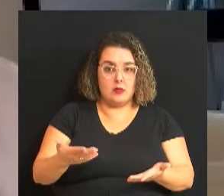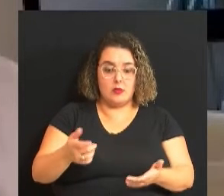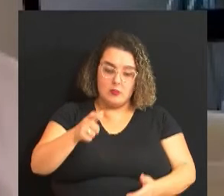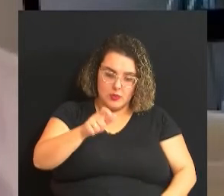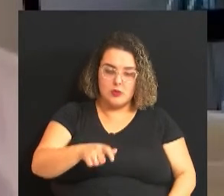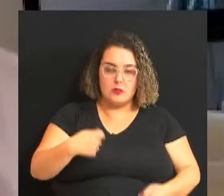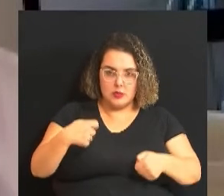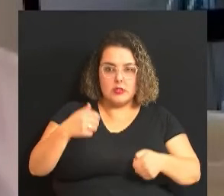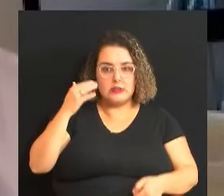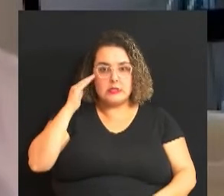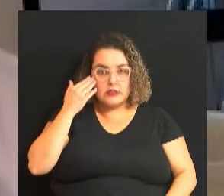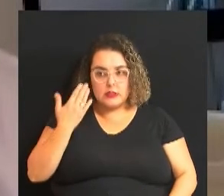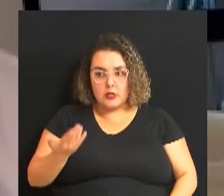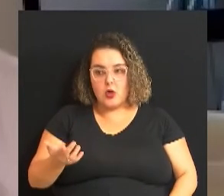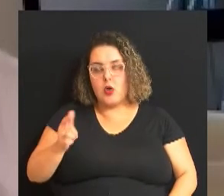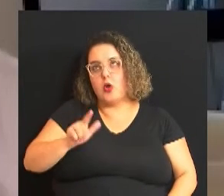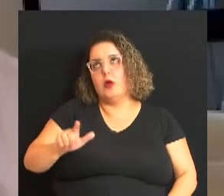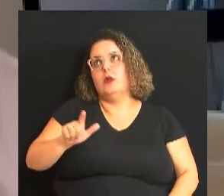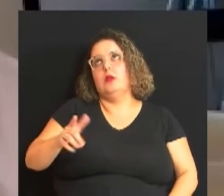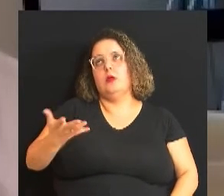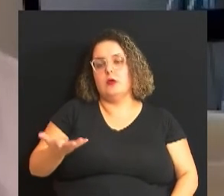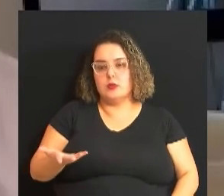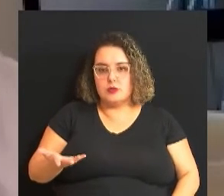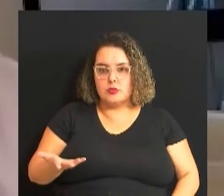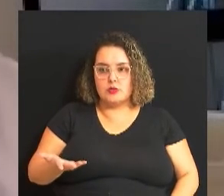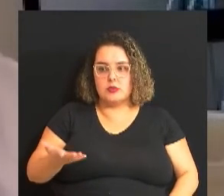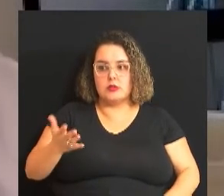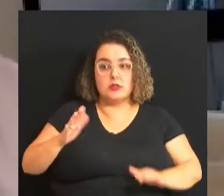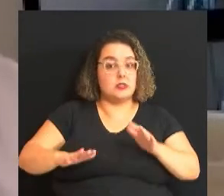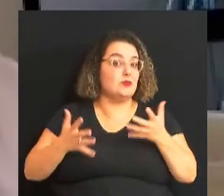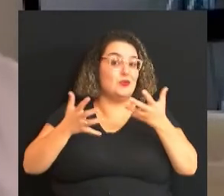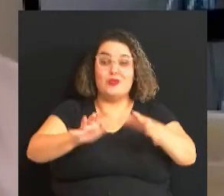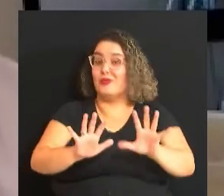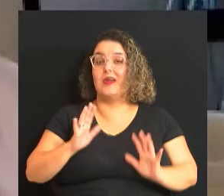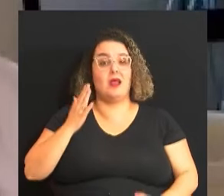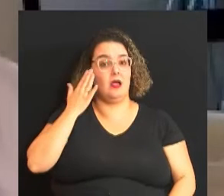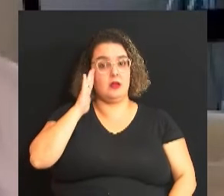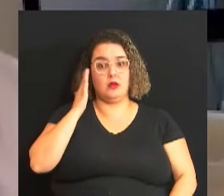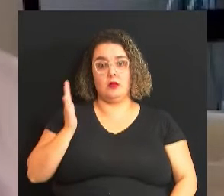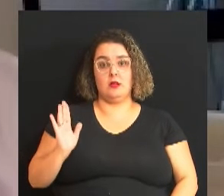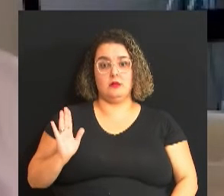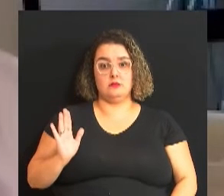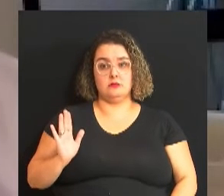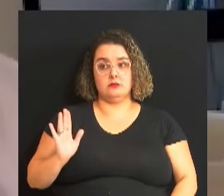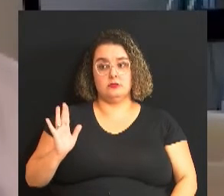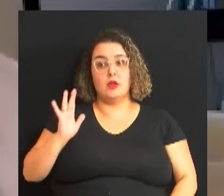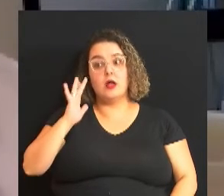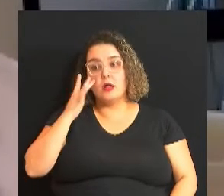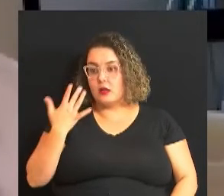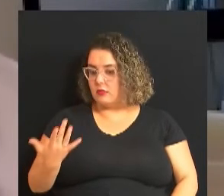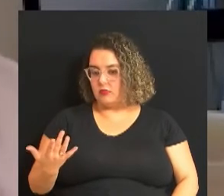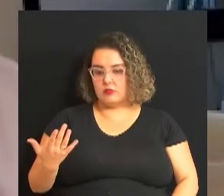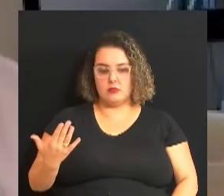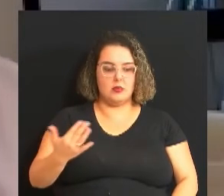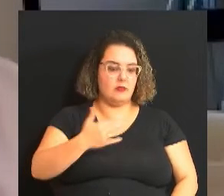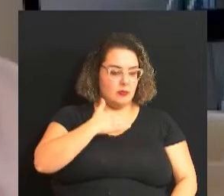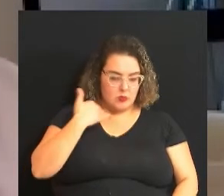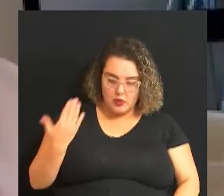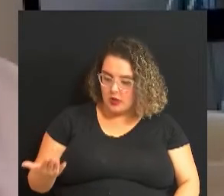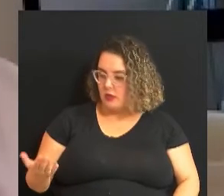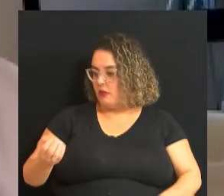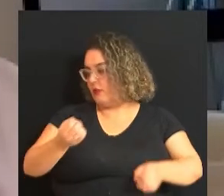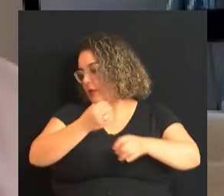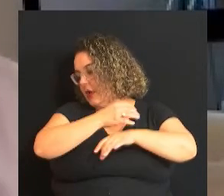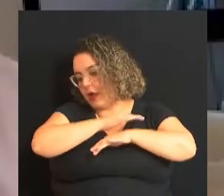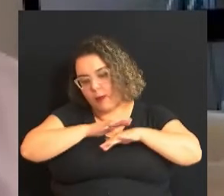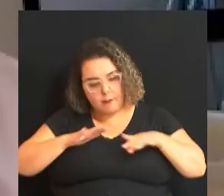isso. É claro que, às vezes, ela não quer entender, né? Ela acha que aquilo vai matá-la, que aquilo vai deprimi-la demais, que